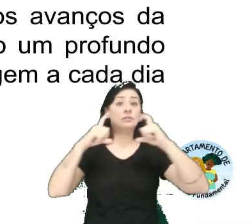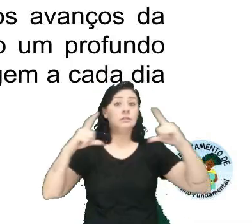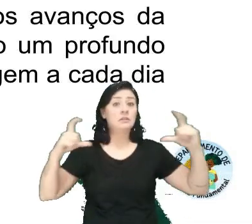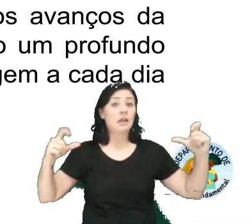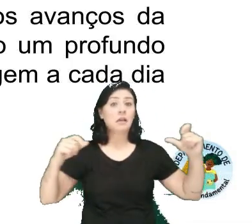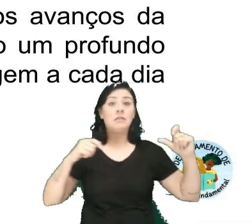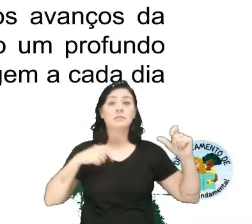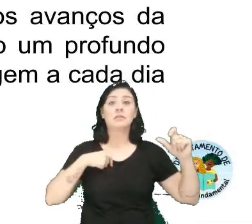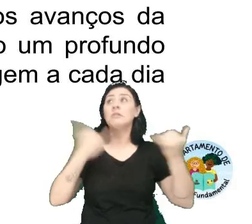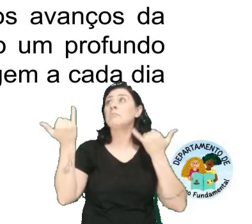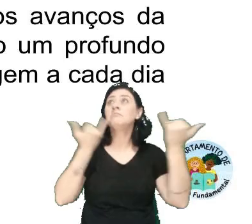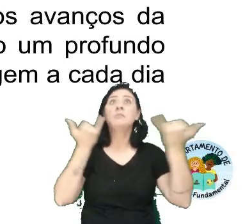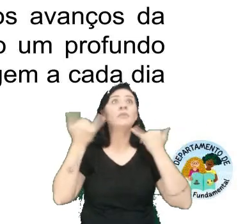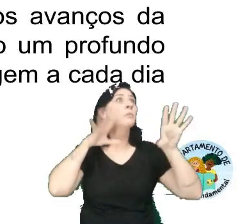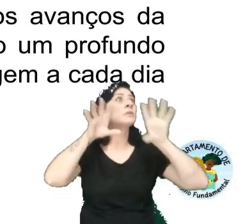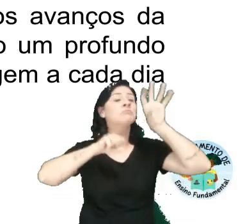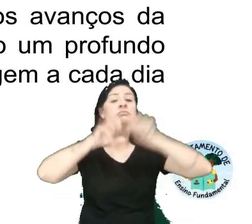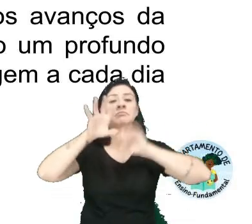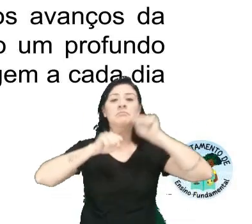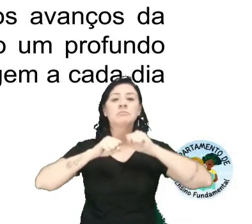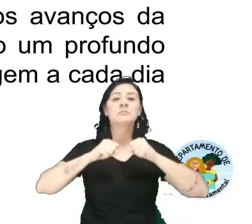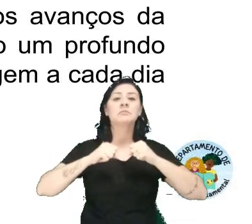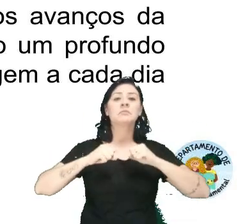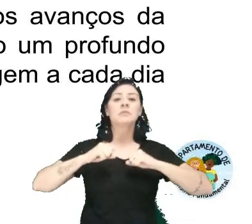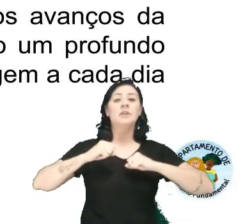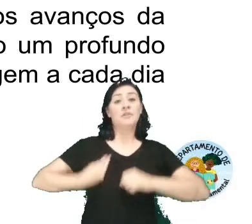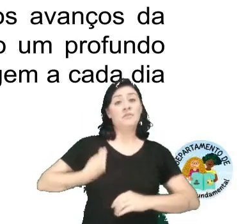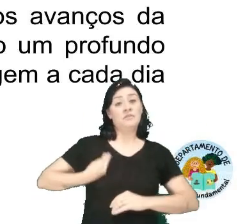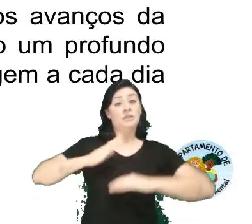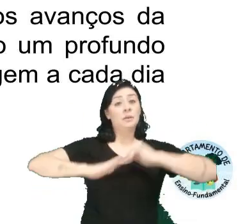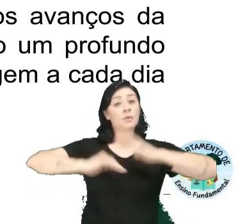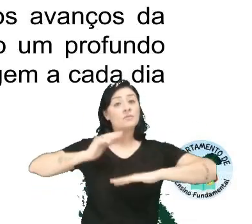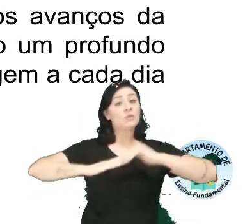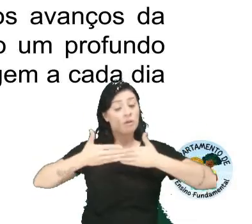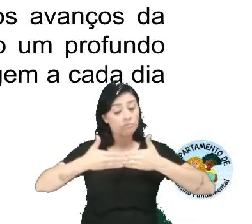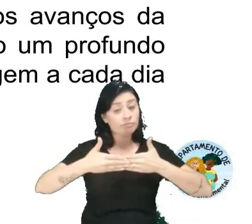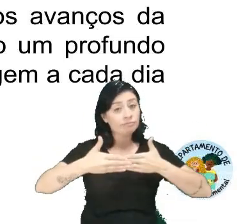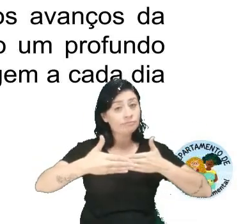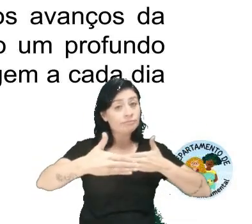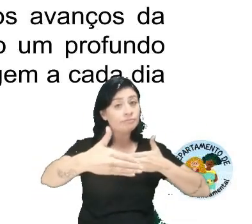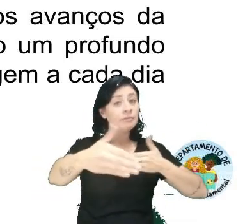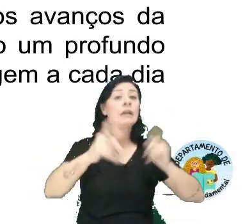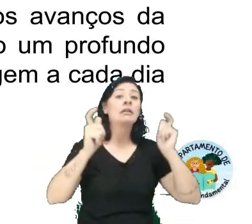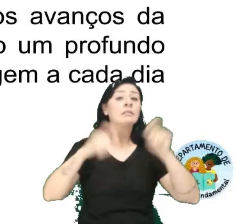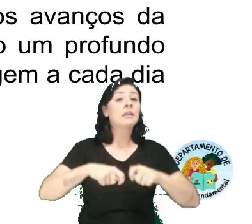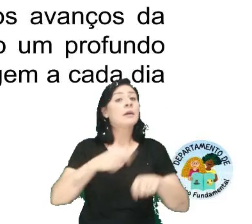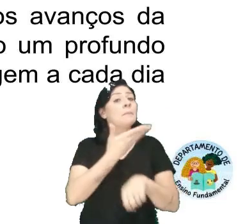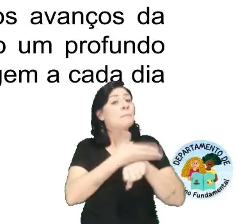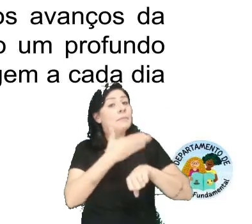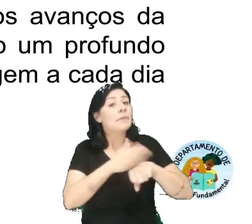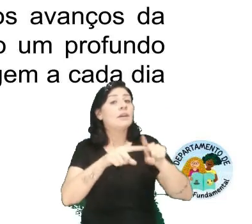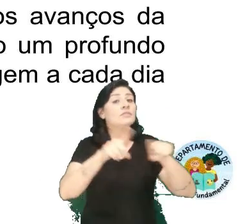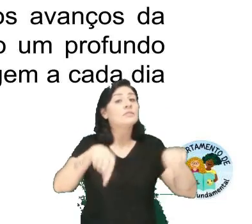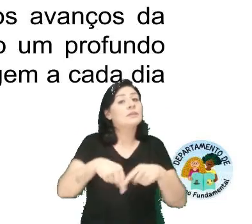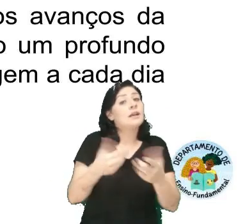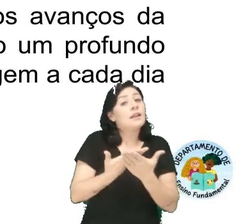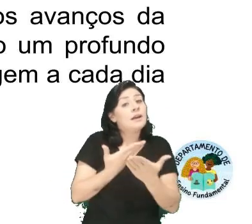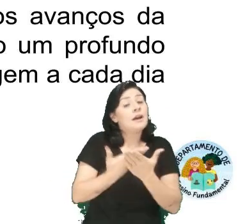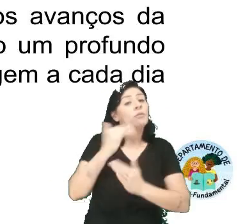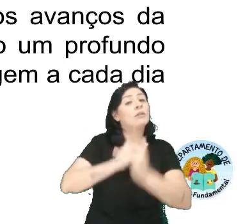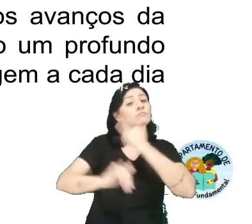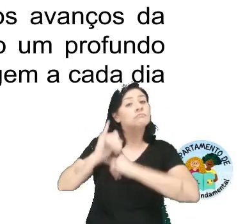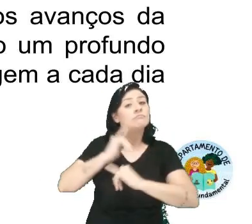para que ao longo da nossa trajetória profissional nós possamos implementar a tecnologia na prática da sala de aula, na